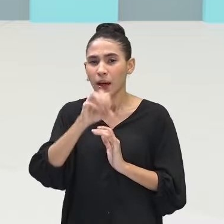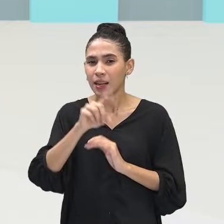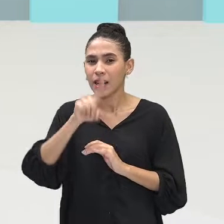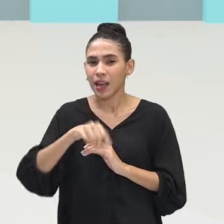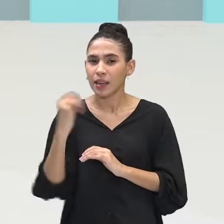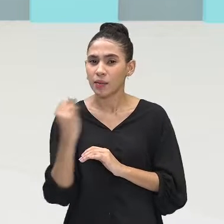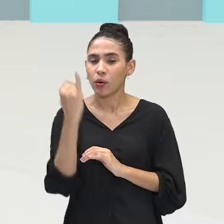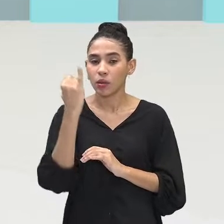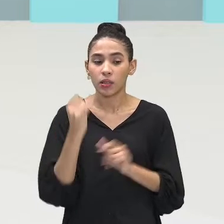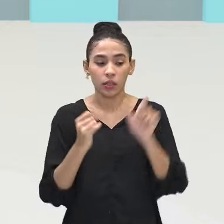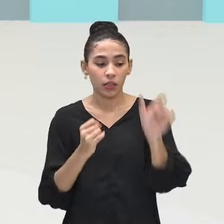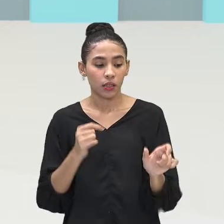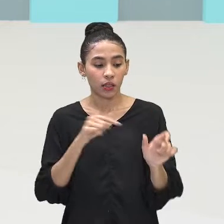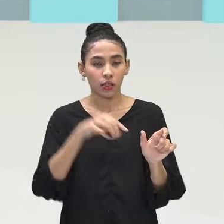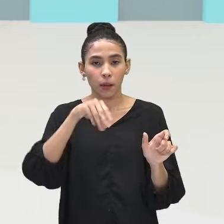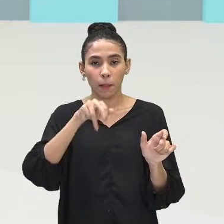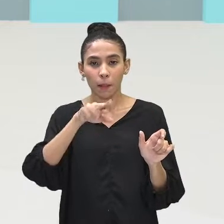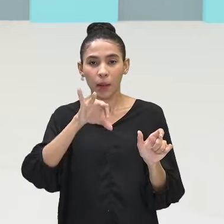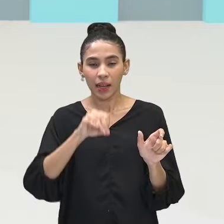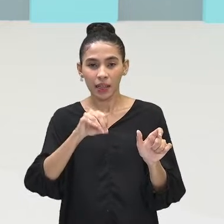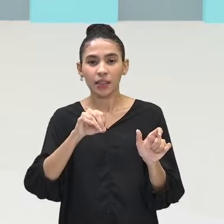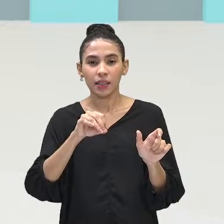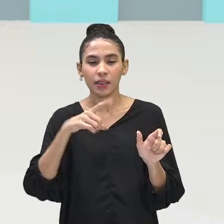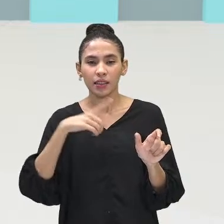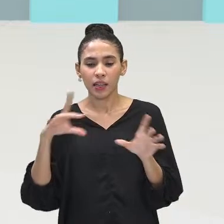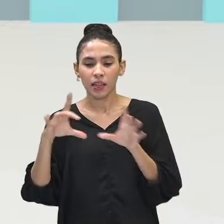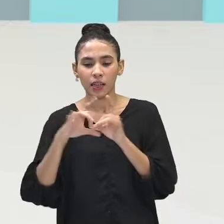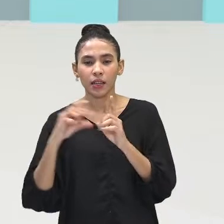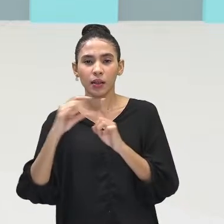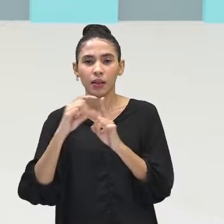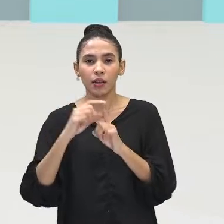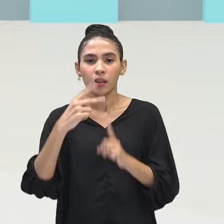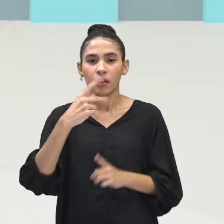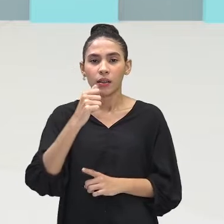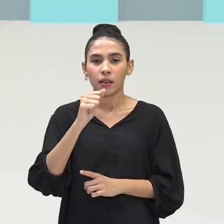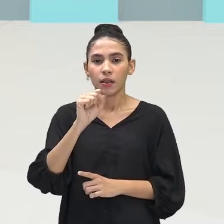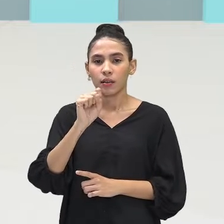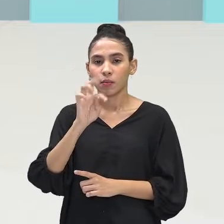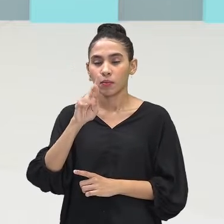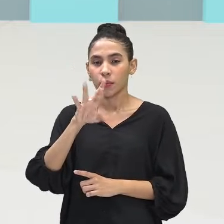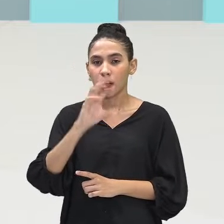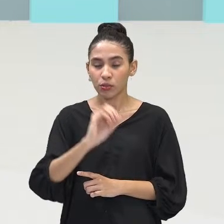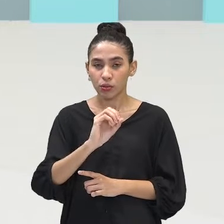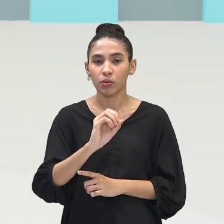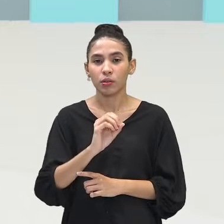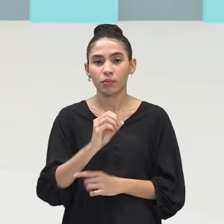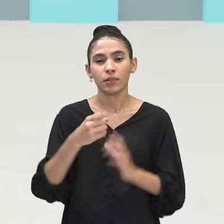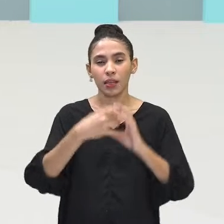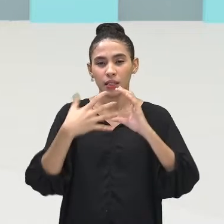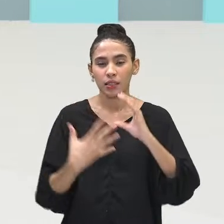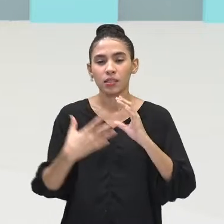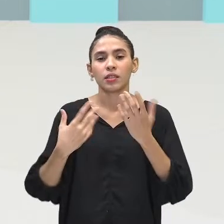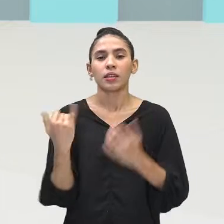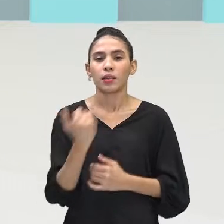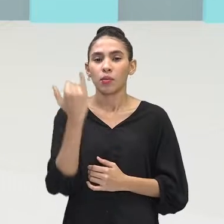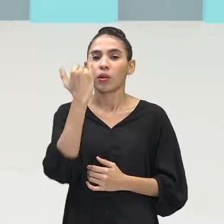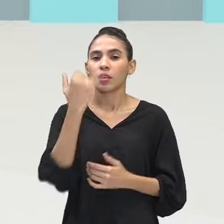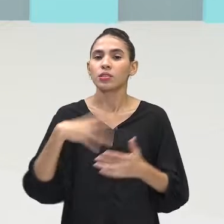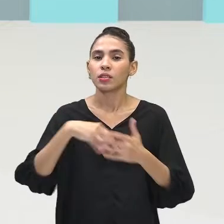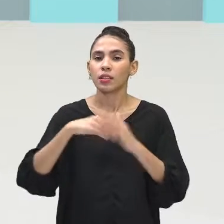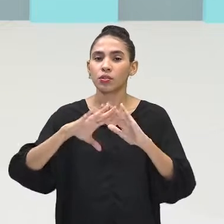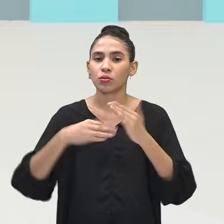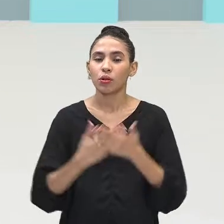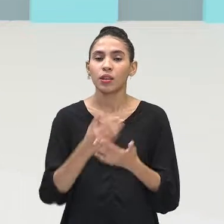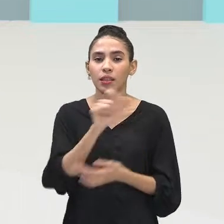essa Marília de pastora, uma característica importante aí na nossa escola literária que vamos ver, tá bom? Então agora